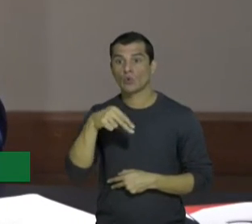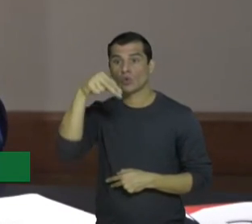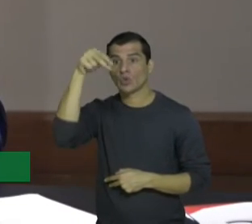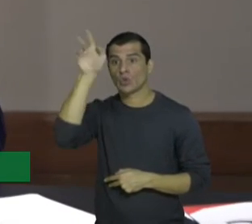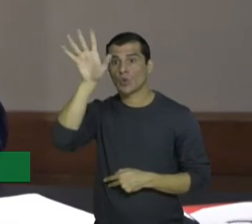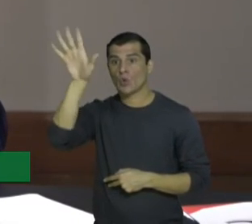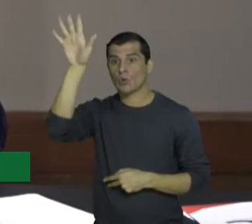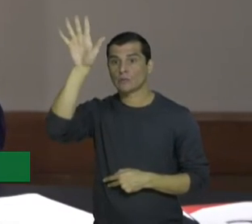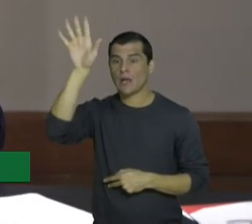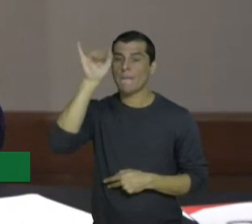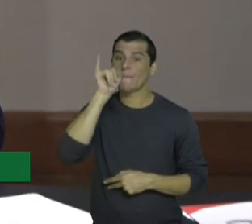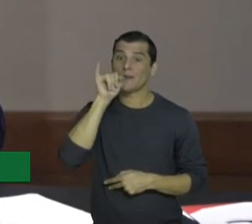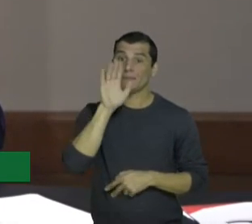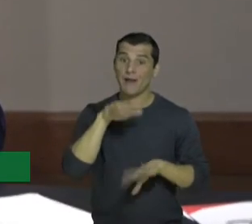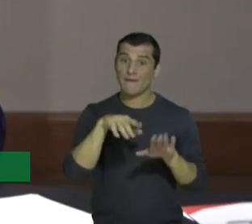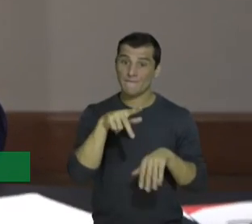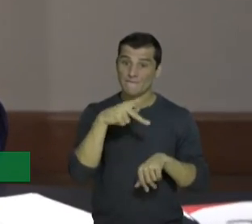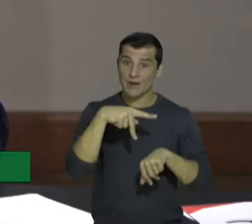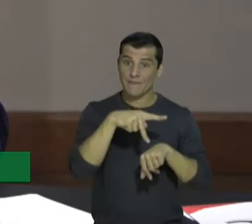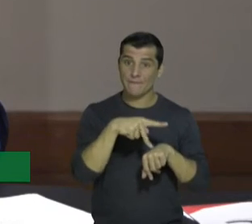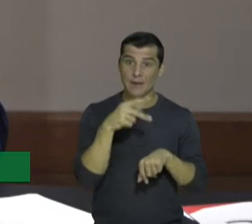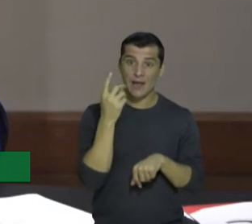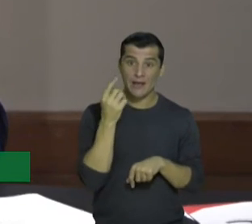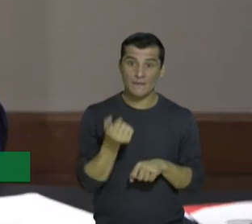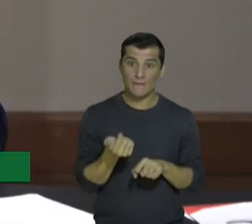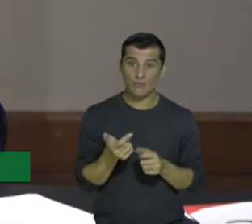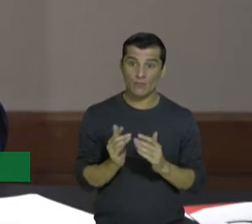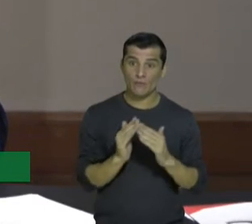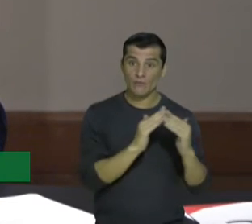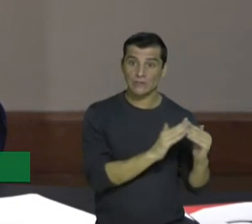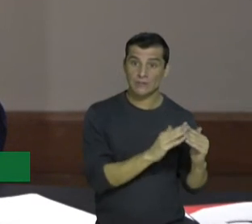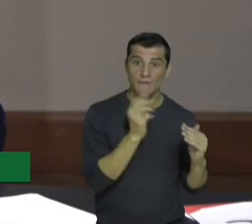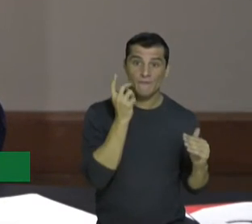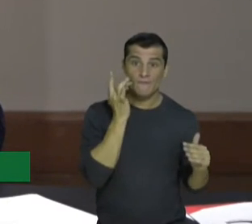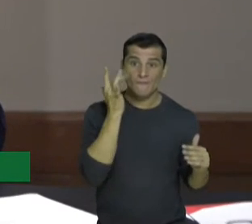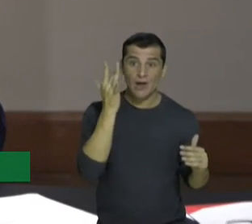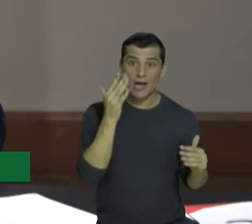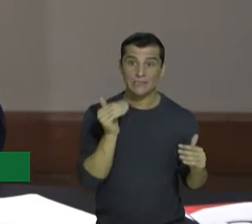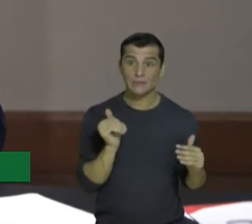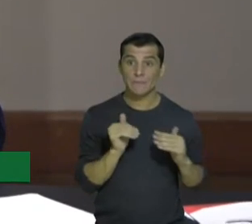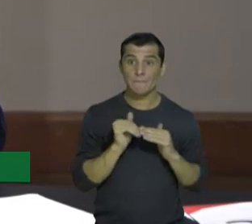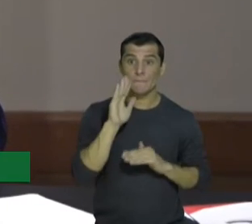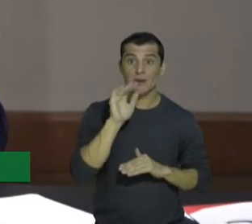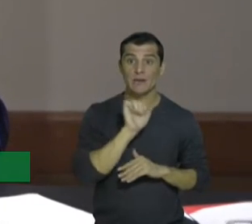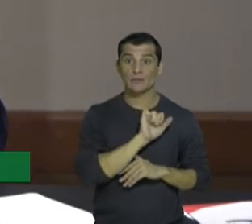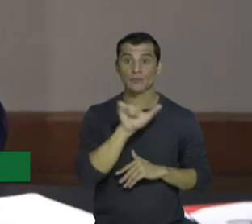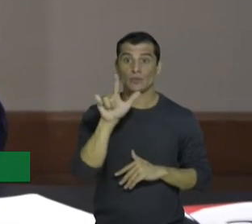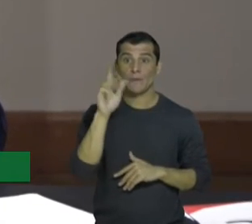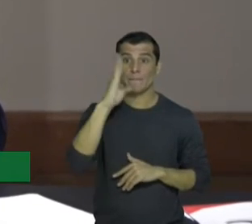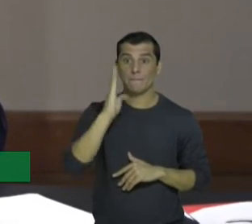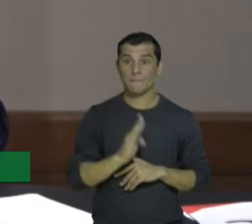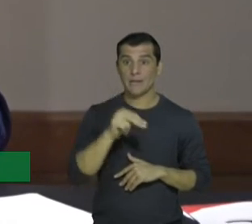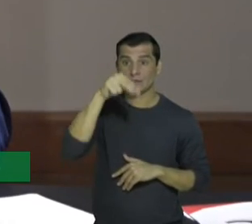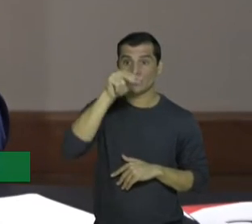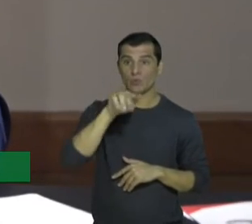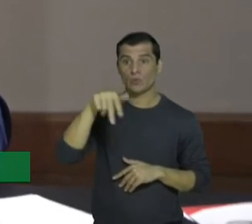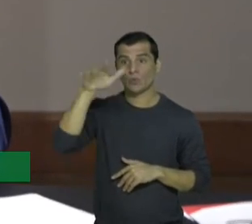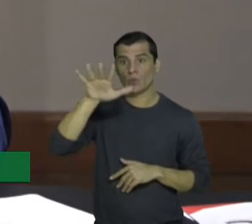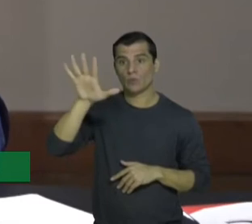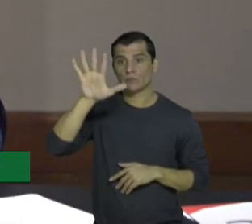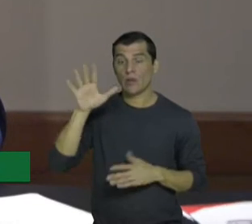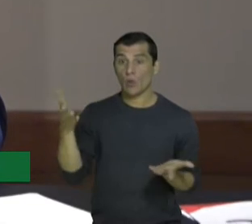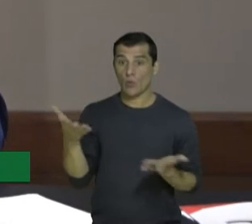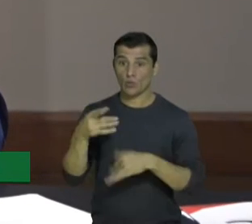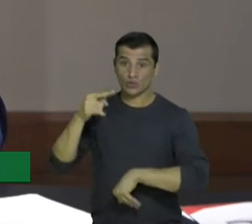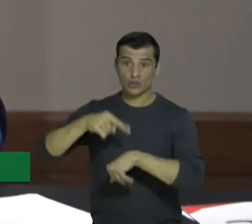isso acontece e às vezes você precisa levar isso em consideração precisa levar em consideração que hoje o tempo de entrega é